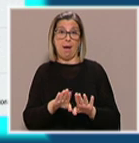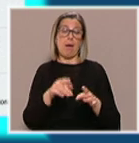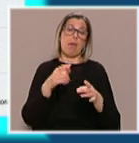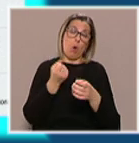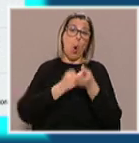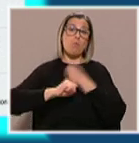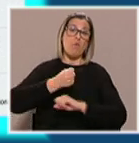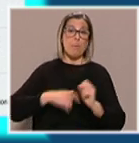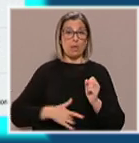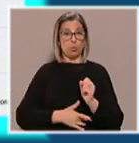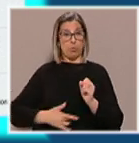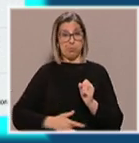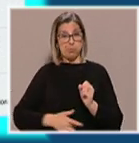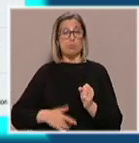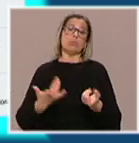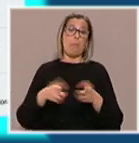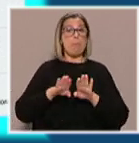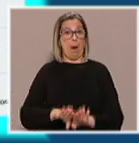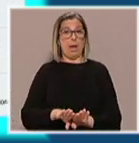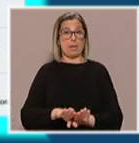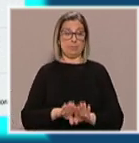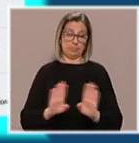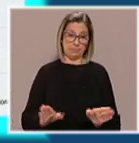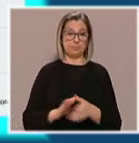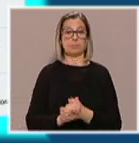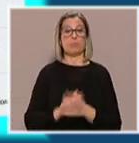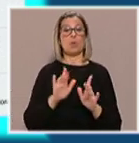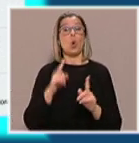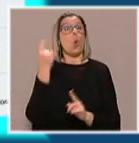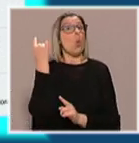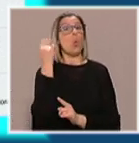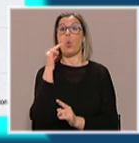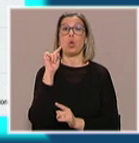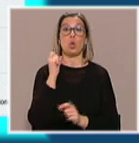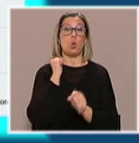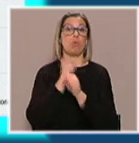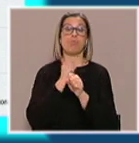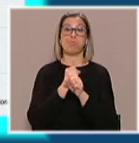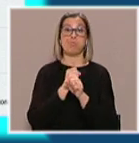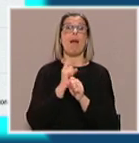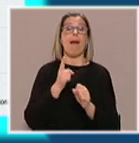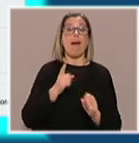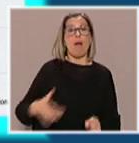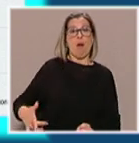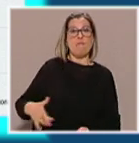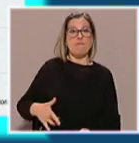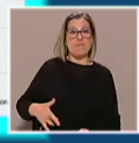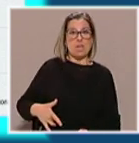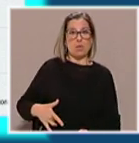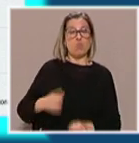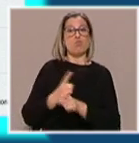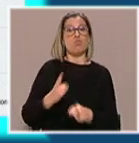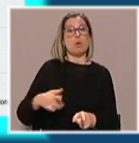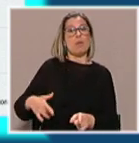movimentos peristálticos. O único órgão que mantém a sua função é o fígado, porque ele é o